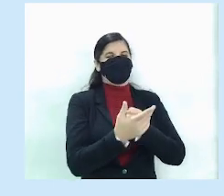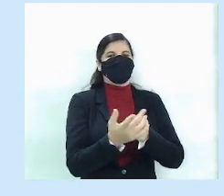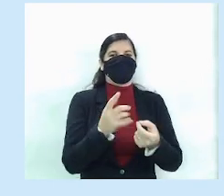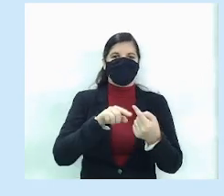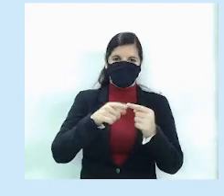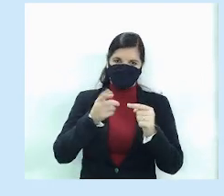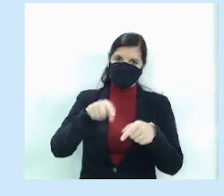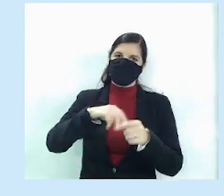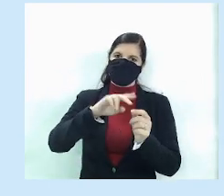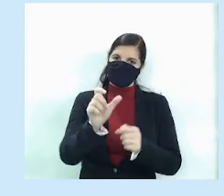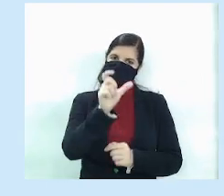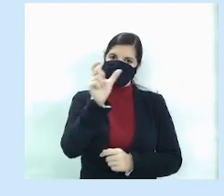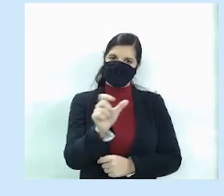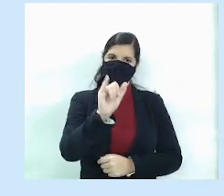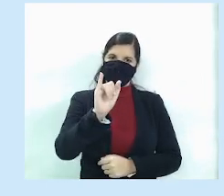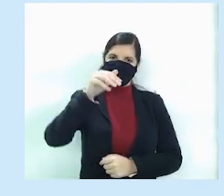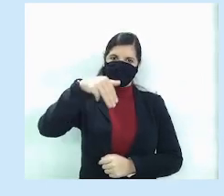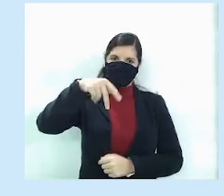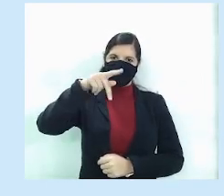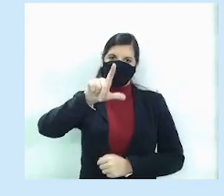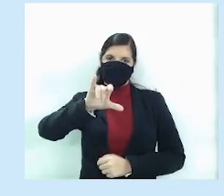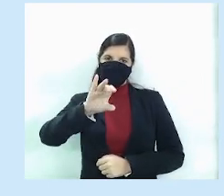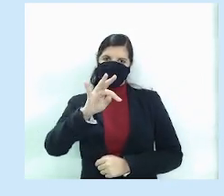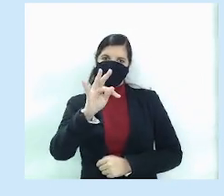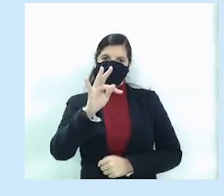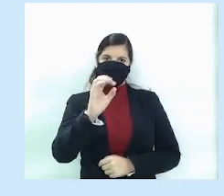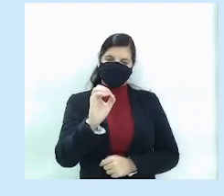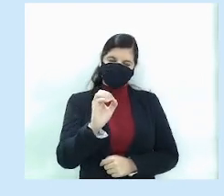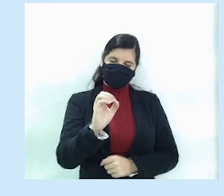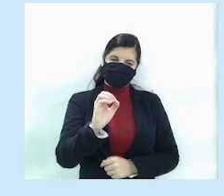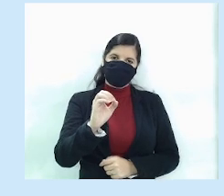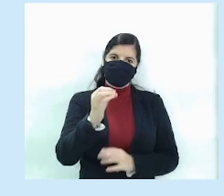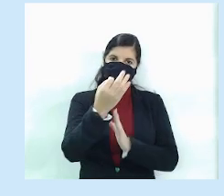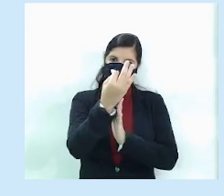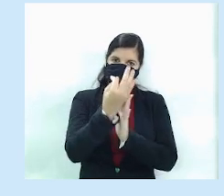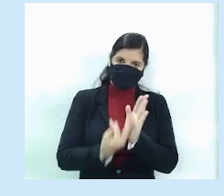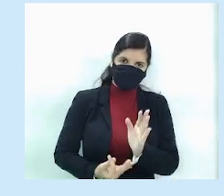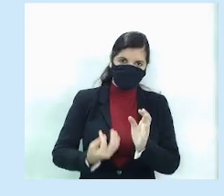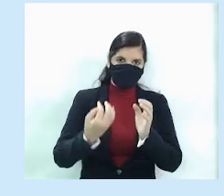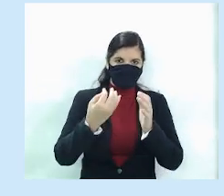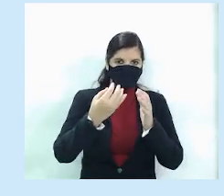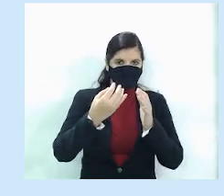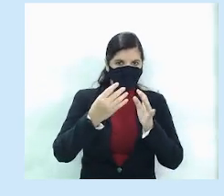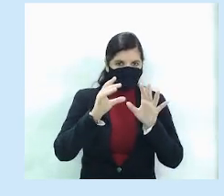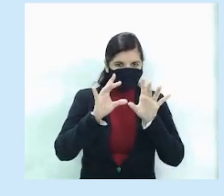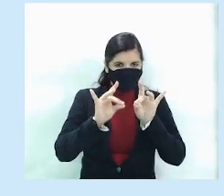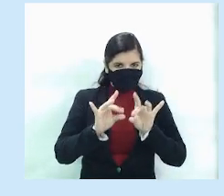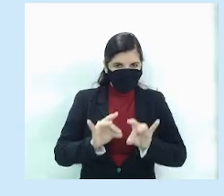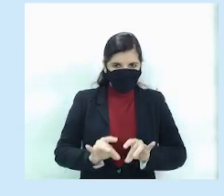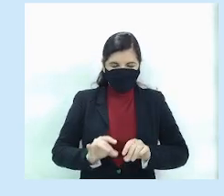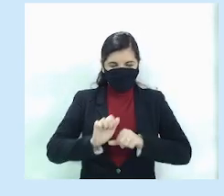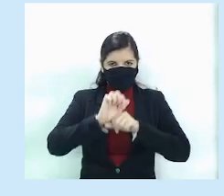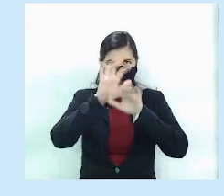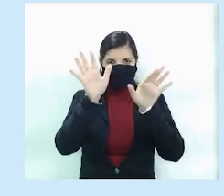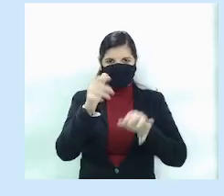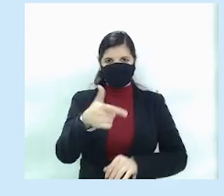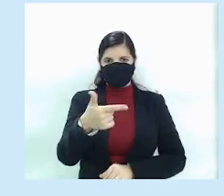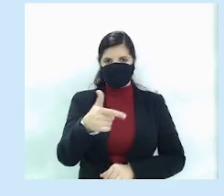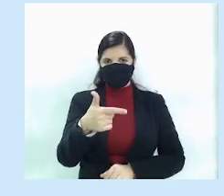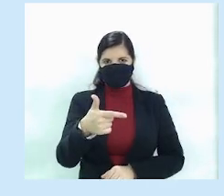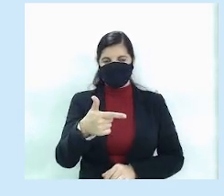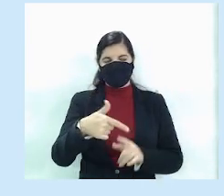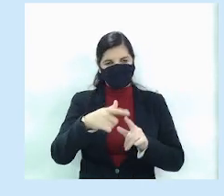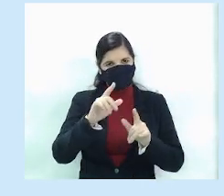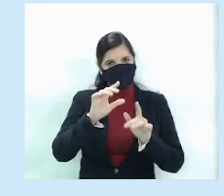é aquilo que a gente subentende, ou seja, o texto ele não diz literalmente aquilo, mas